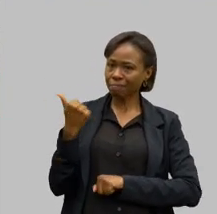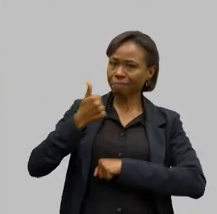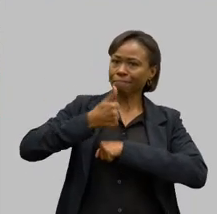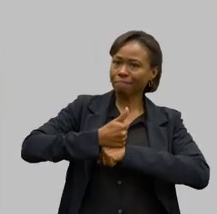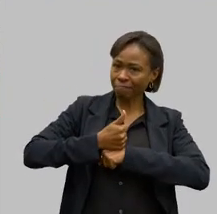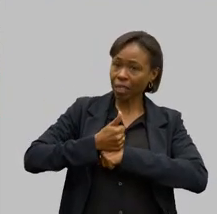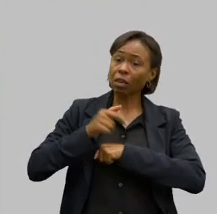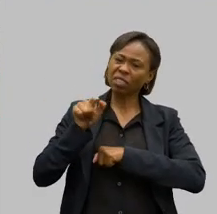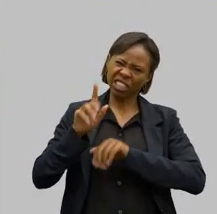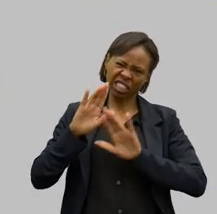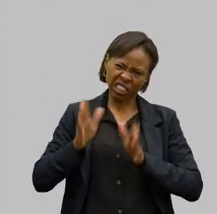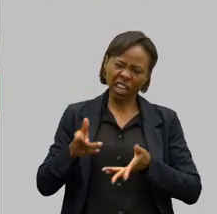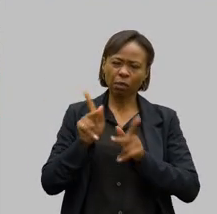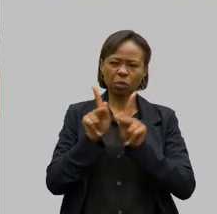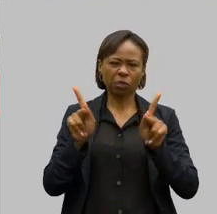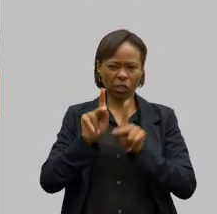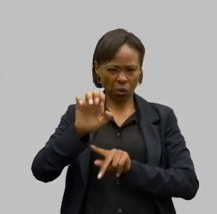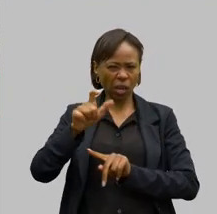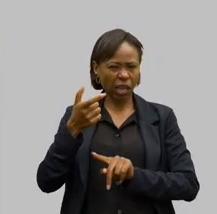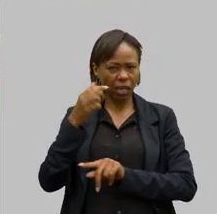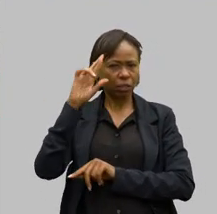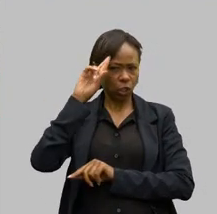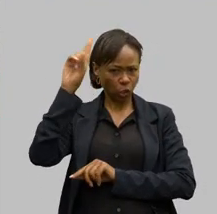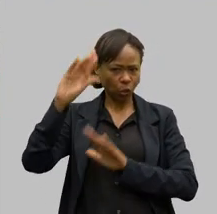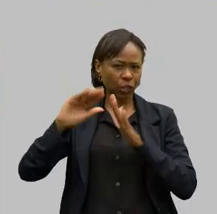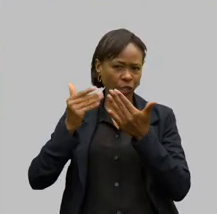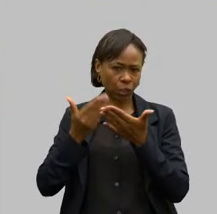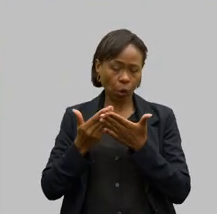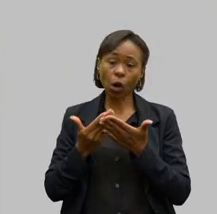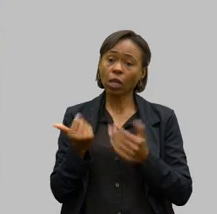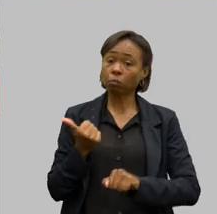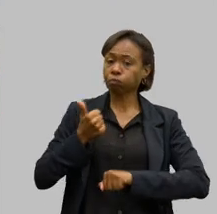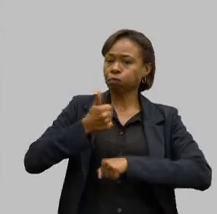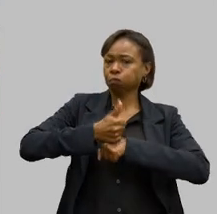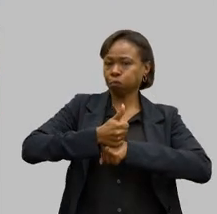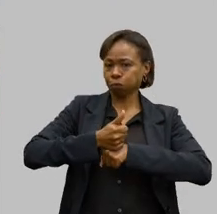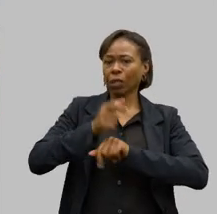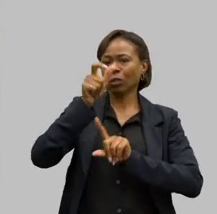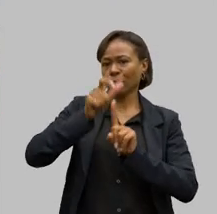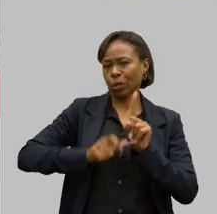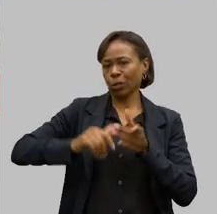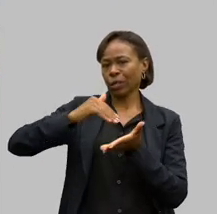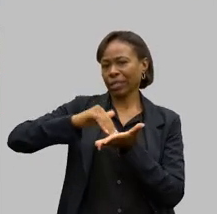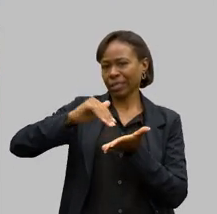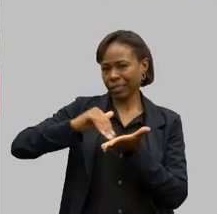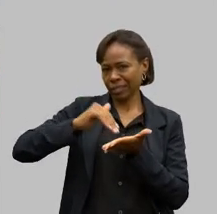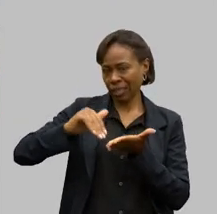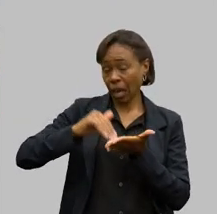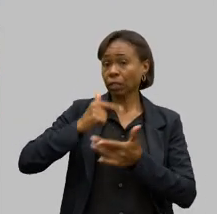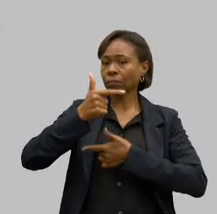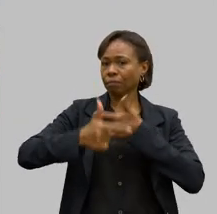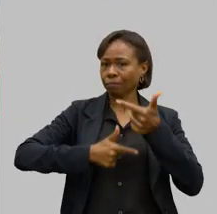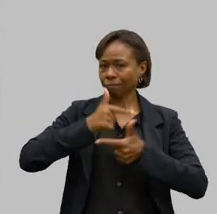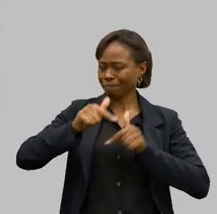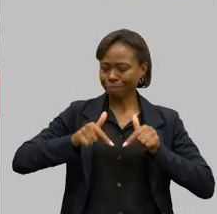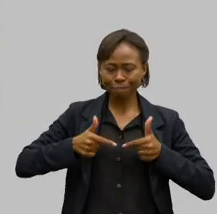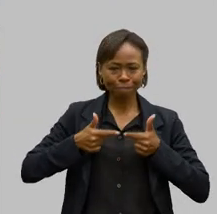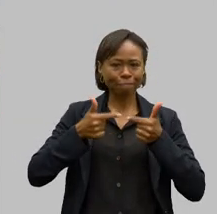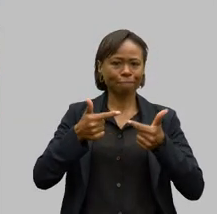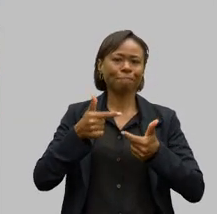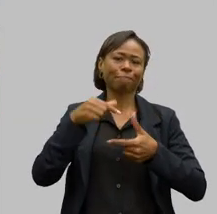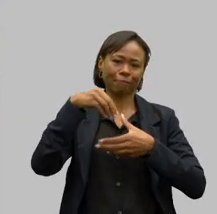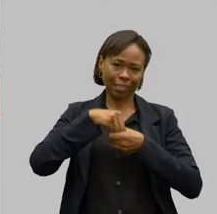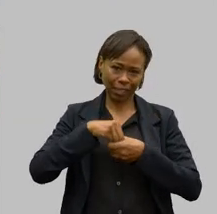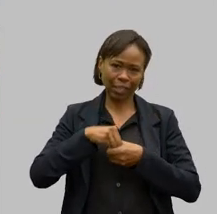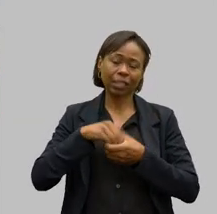é professor, foi diretor escolar e hoje assumi esse posto de destaque que vem realizando um grande trabalho à frente dessa secretaria,